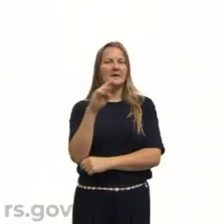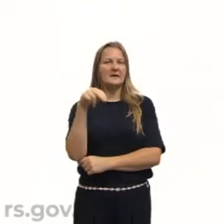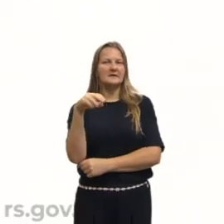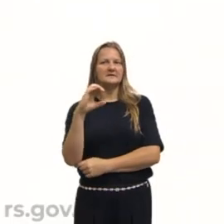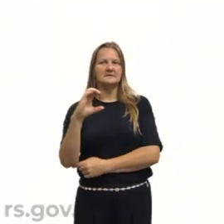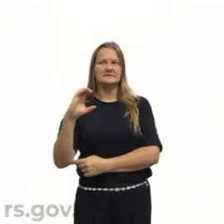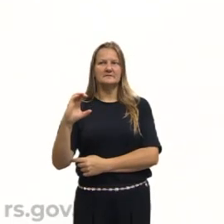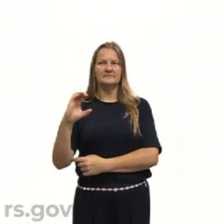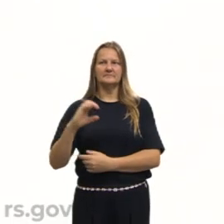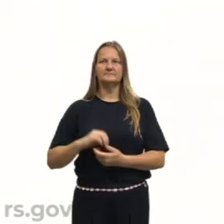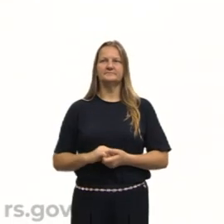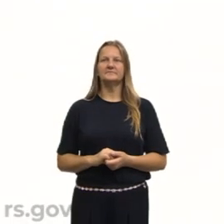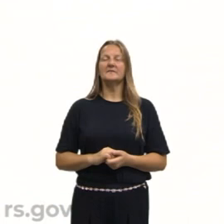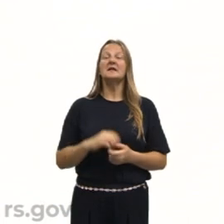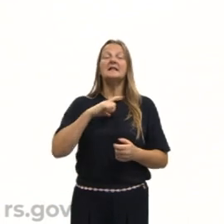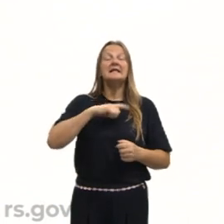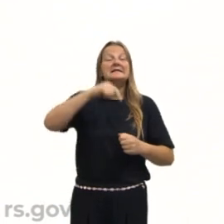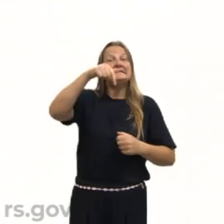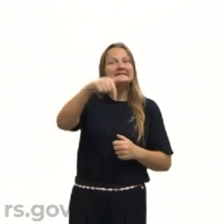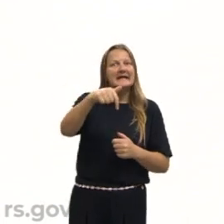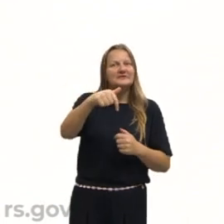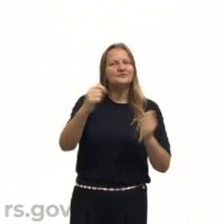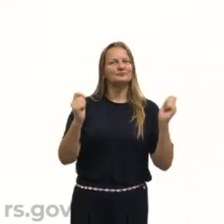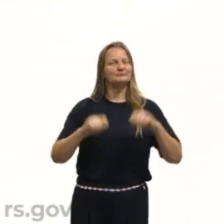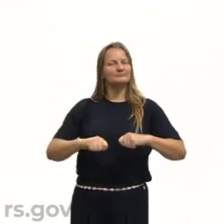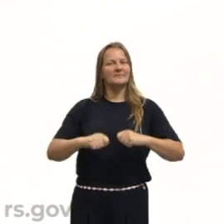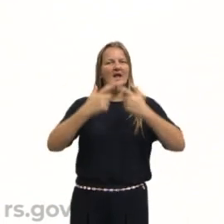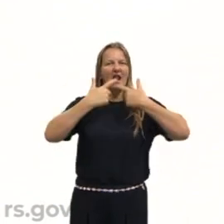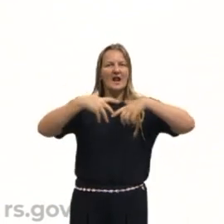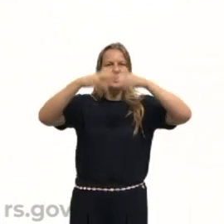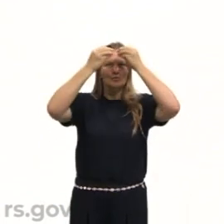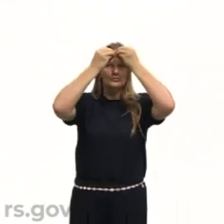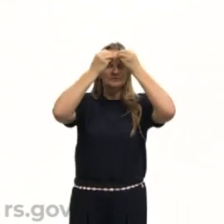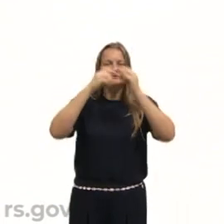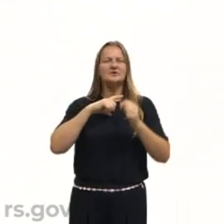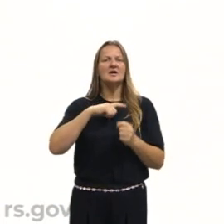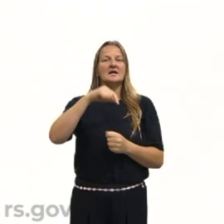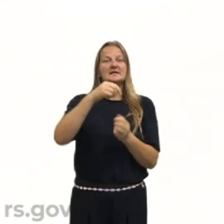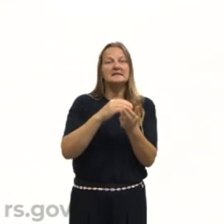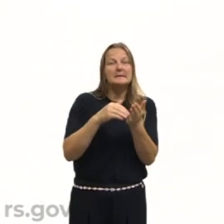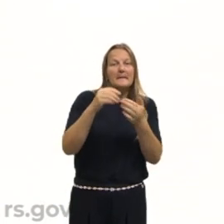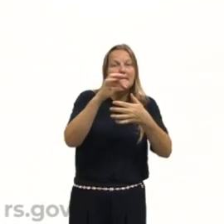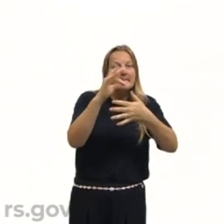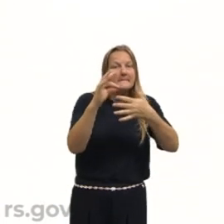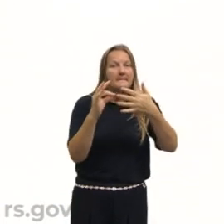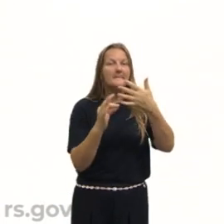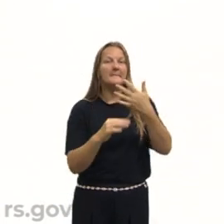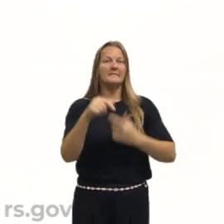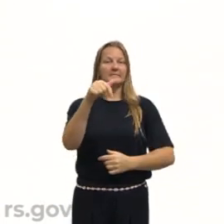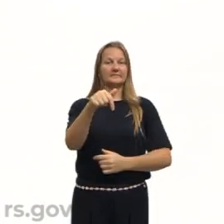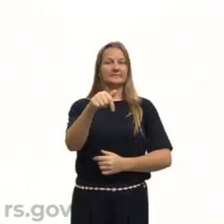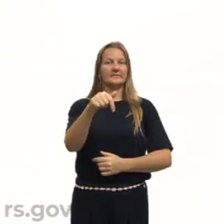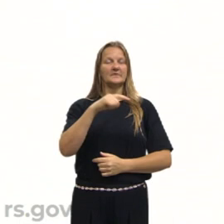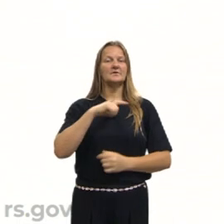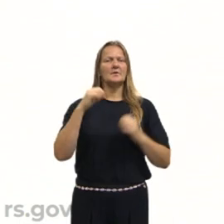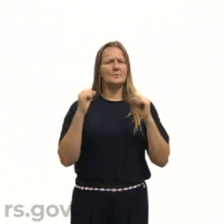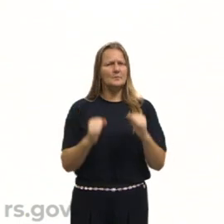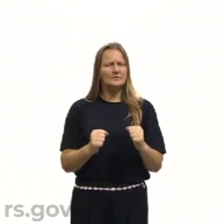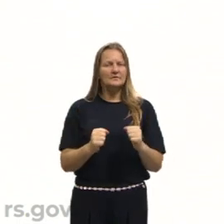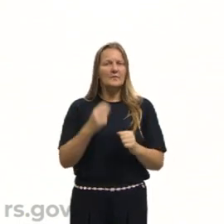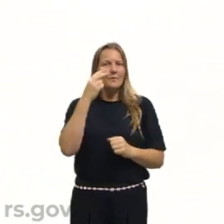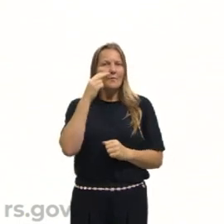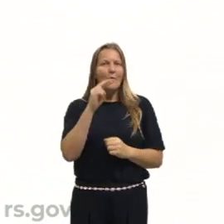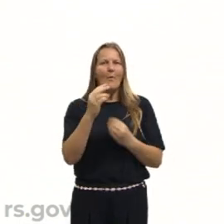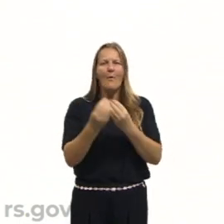então nós temos sete competências em linguagens e essas sete competências nós podemos ver direitinho